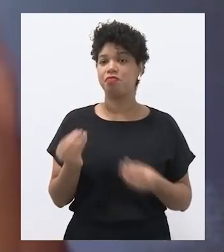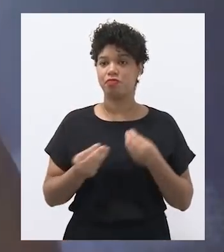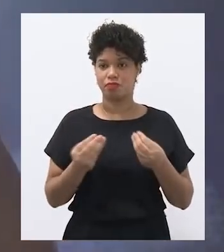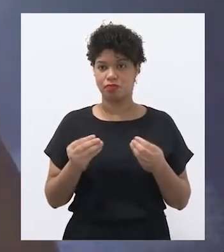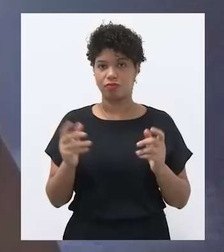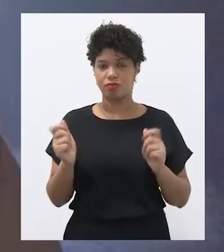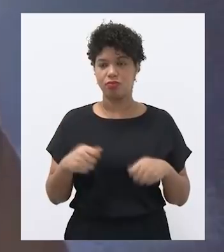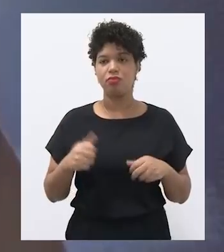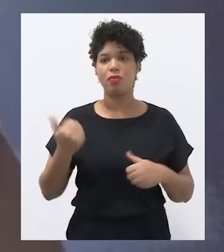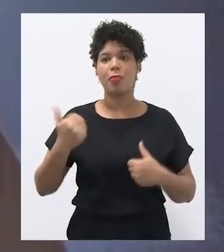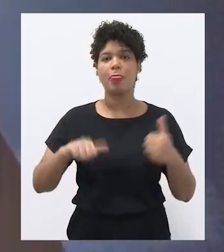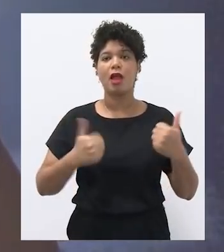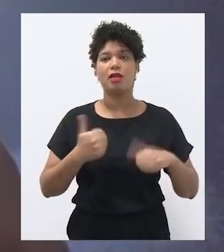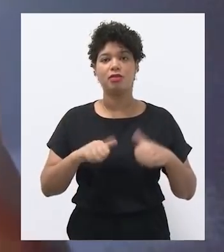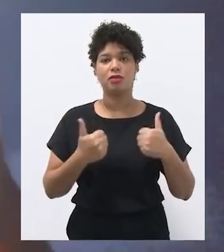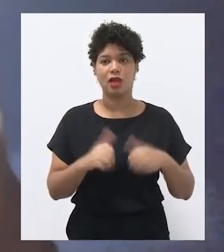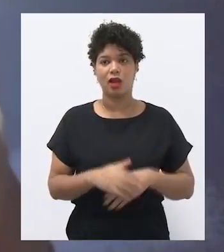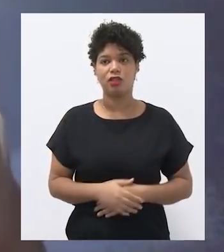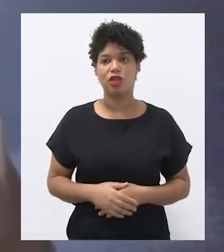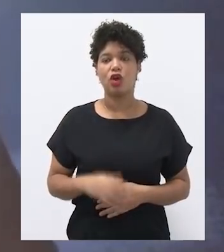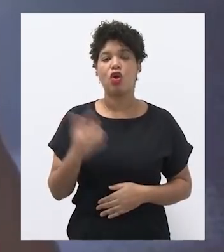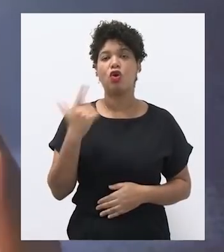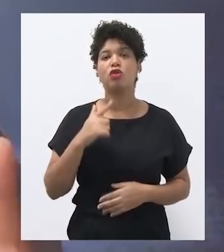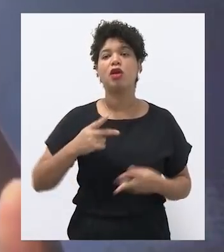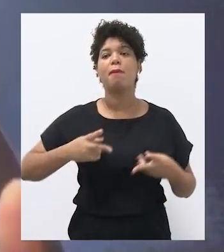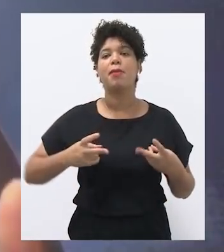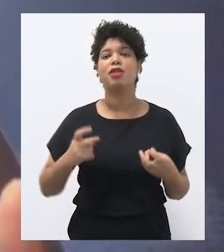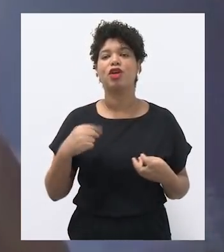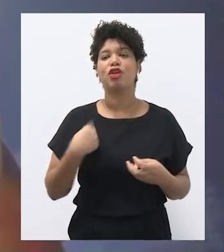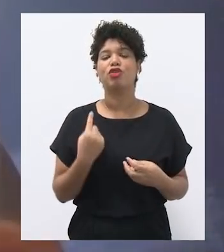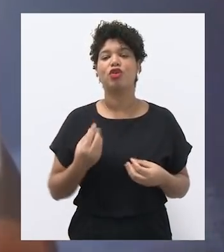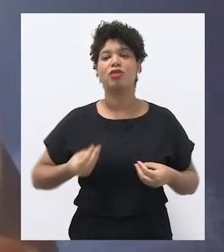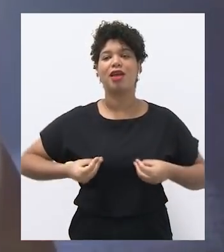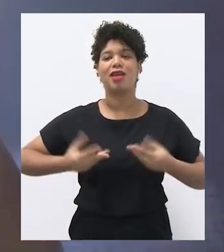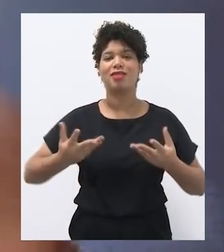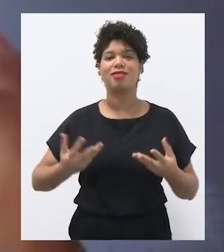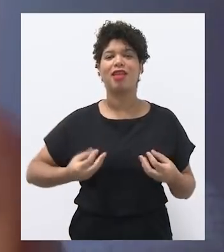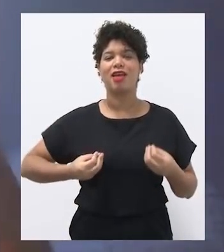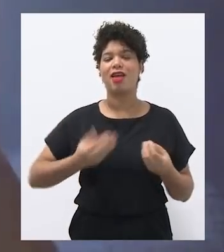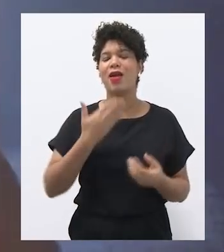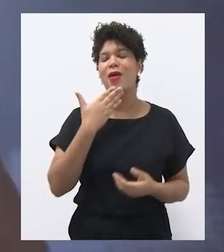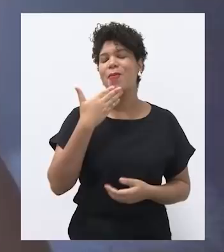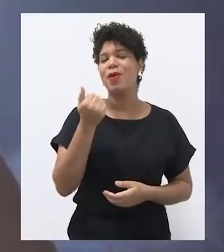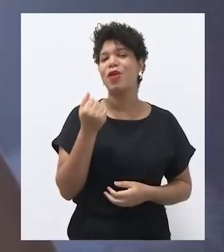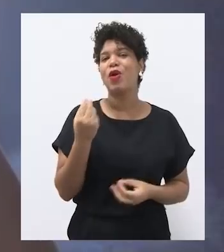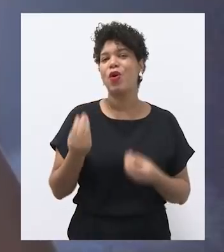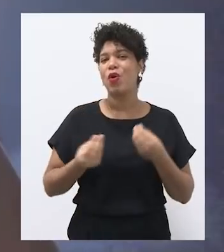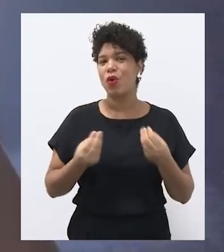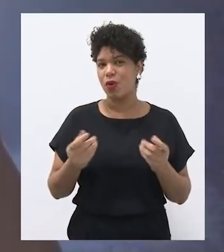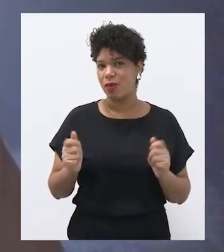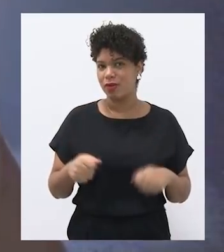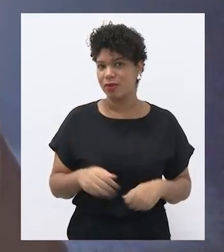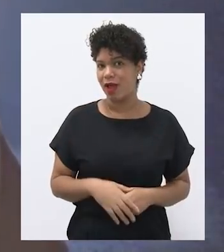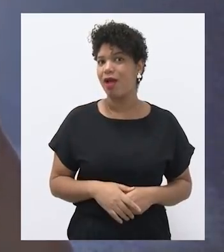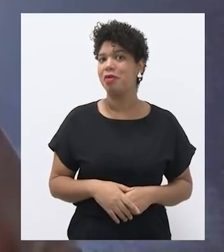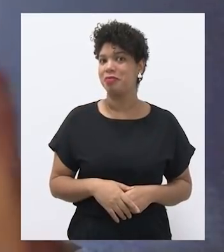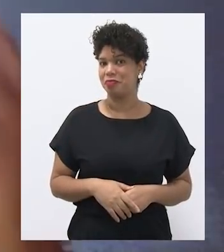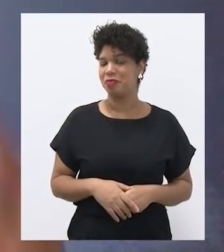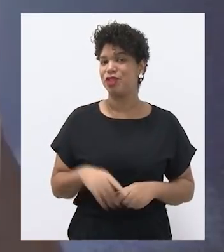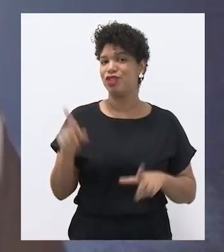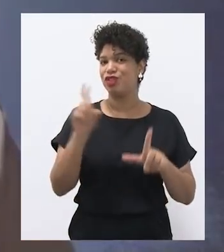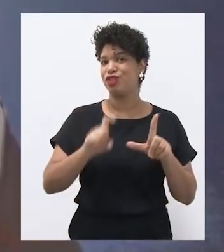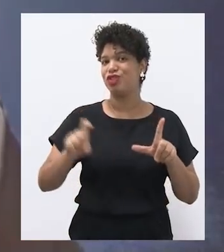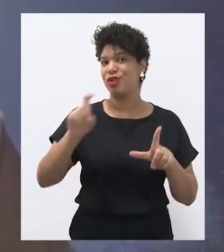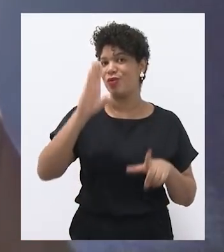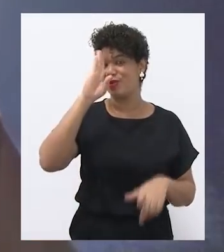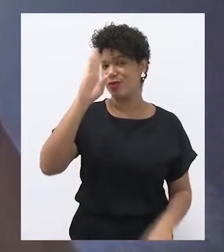de análise para reconhecer o que mais a gente pode entregar para que essa relação seja efetivamente digital? E